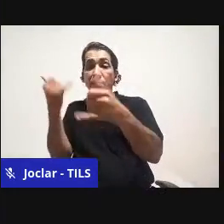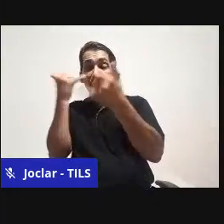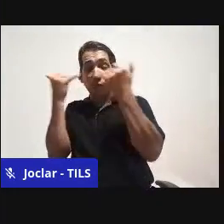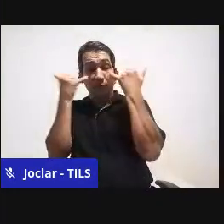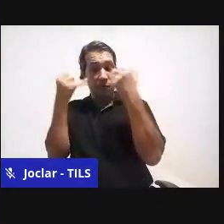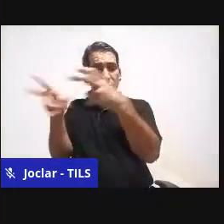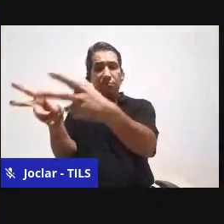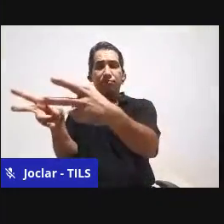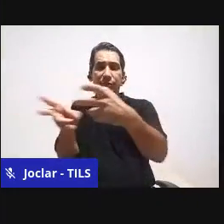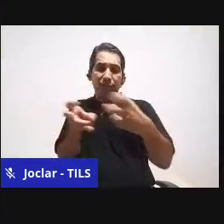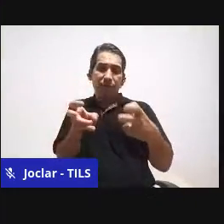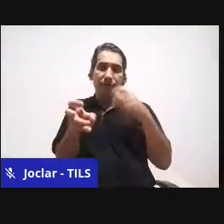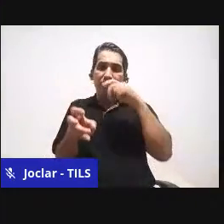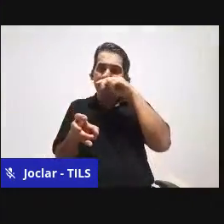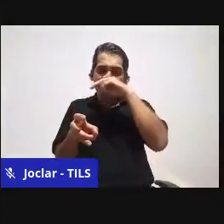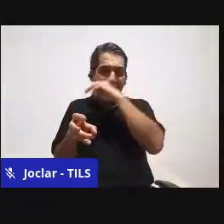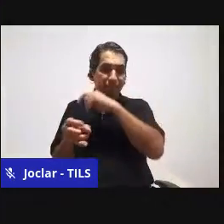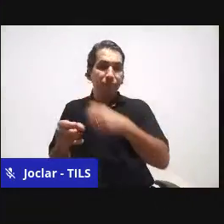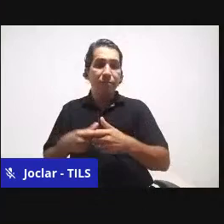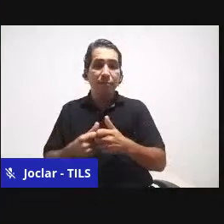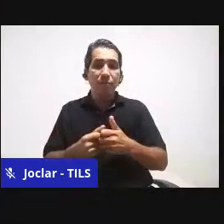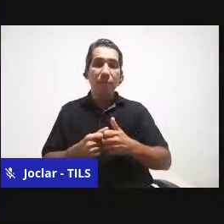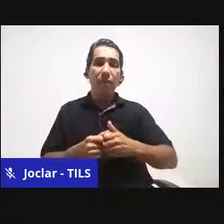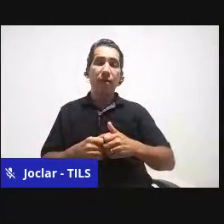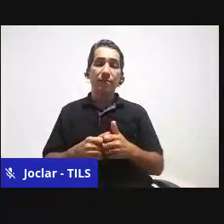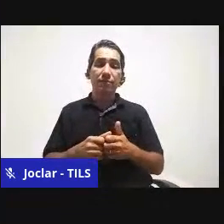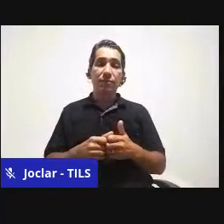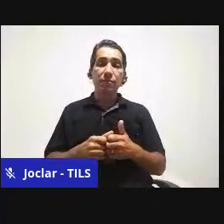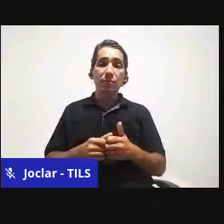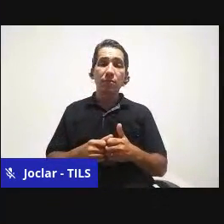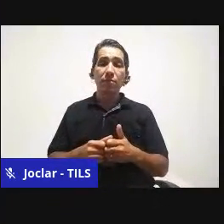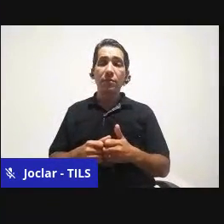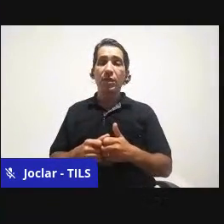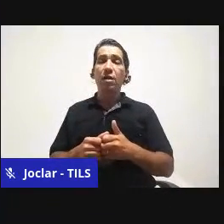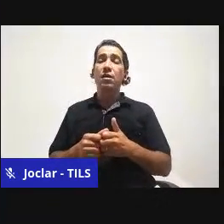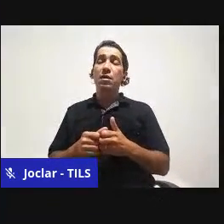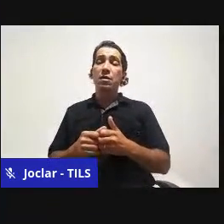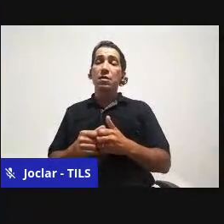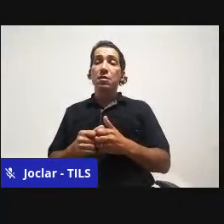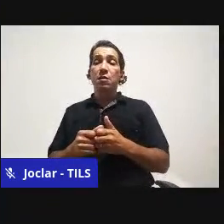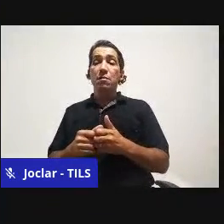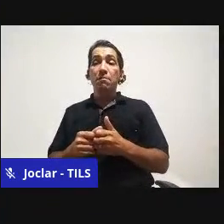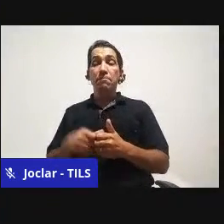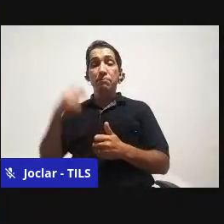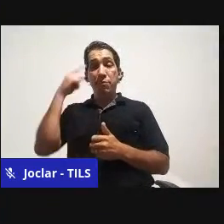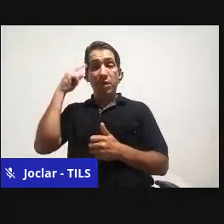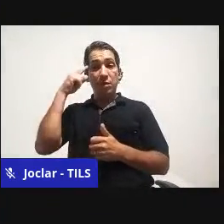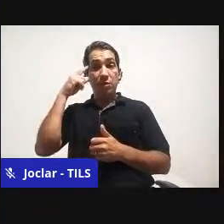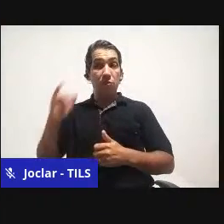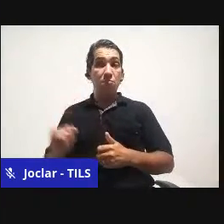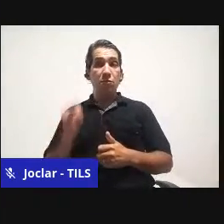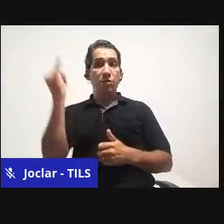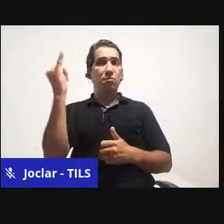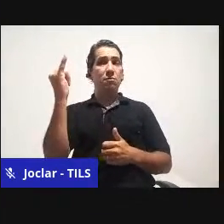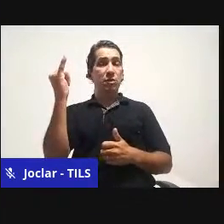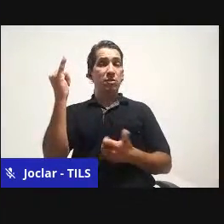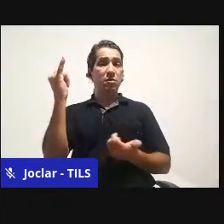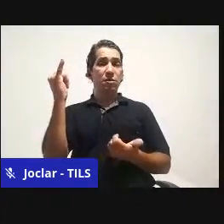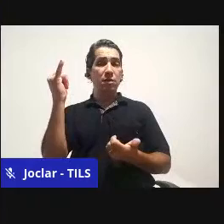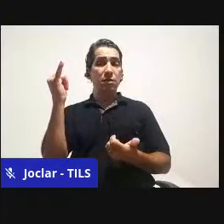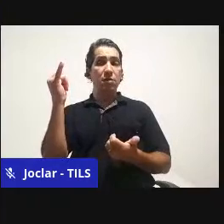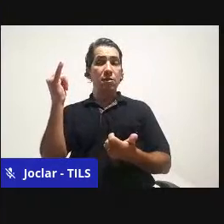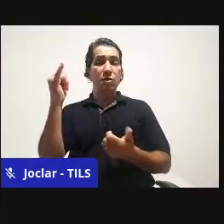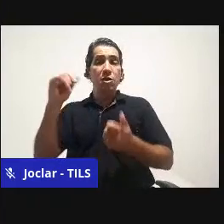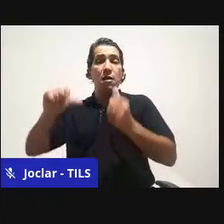inserido. Quando eu percebo, eu dou relevância, importância para o dado e transformo em informação. E